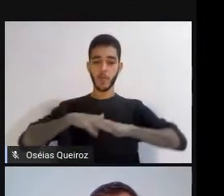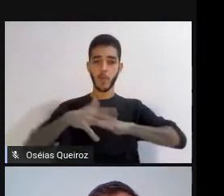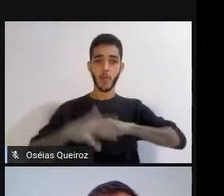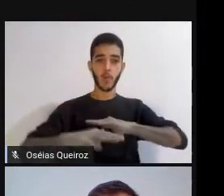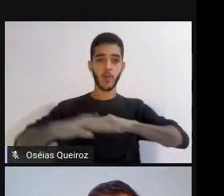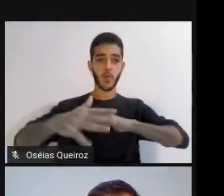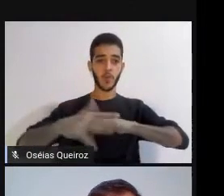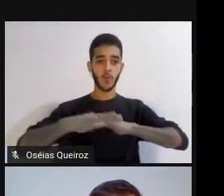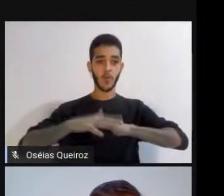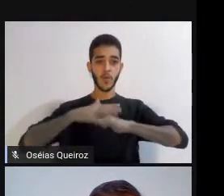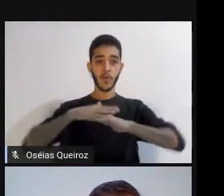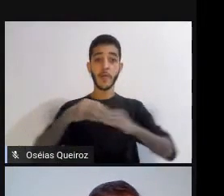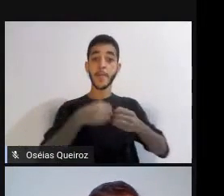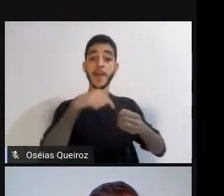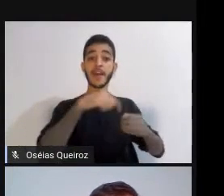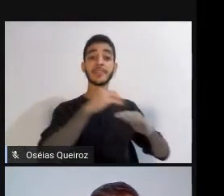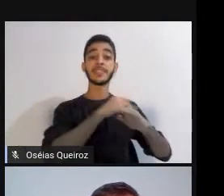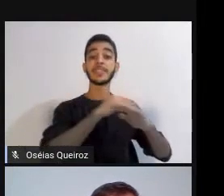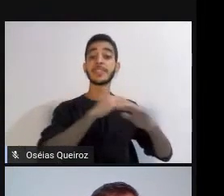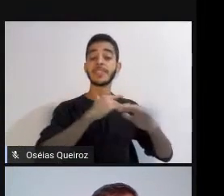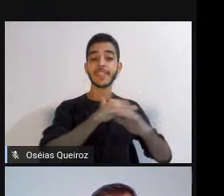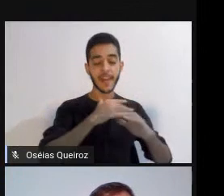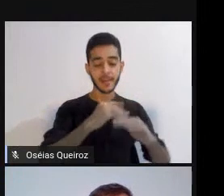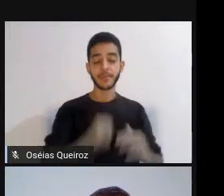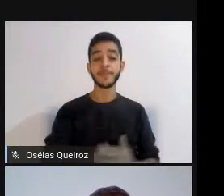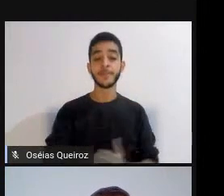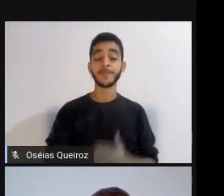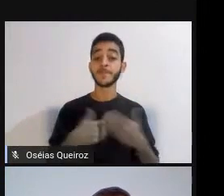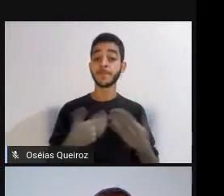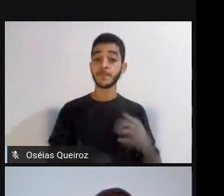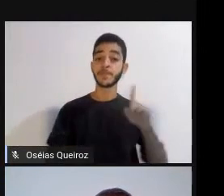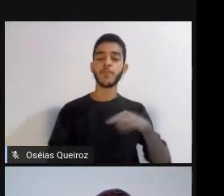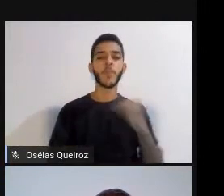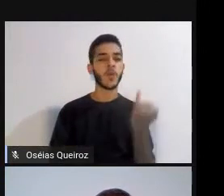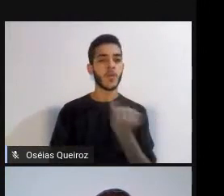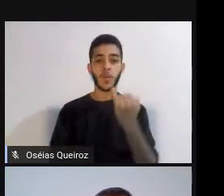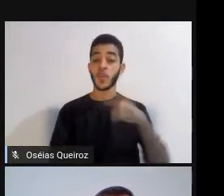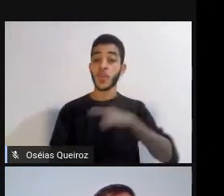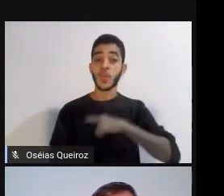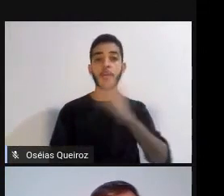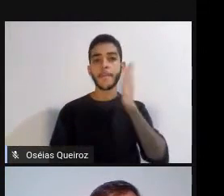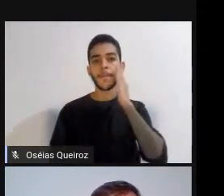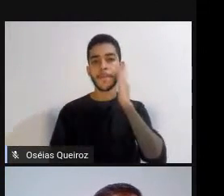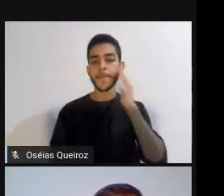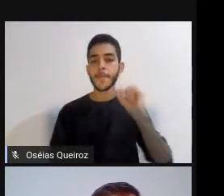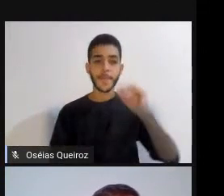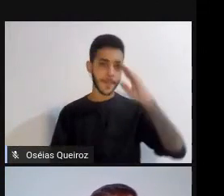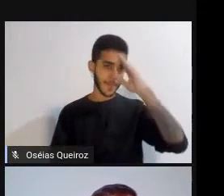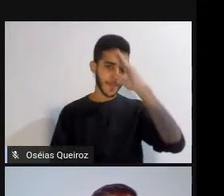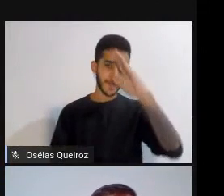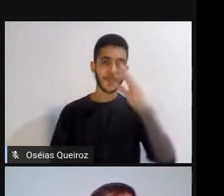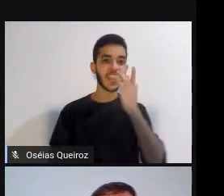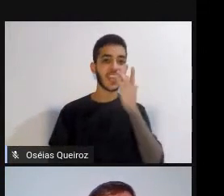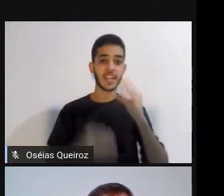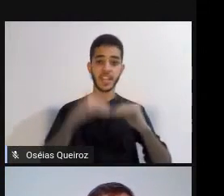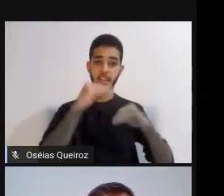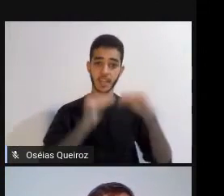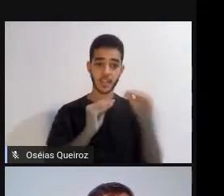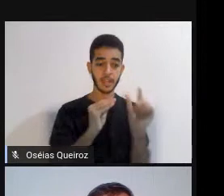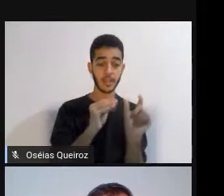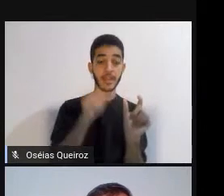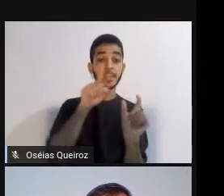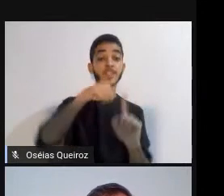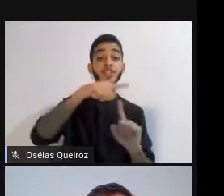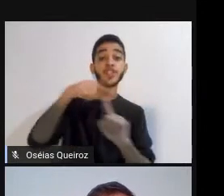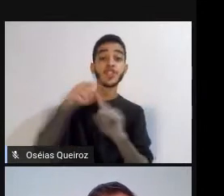com grandes centros urbanos. Então, é importante nós entendermos também que o microplástico tem diferentes